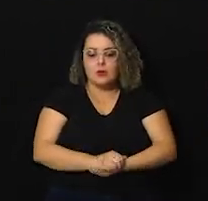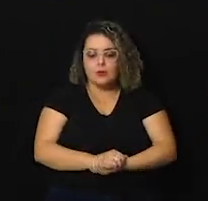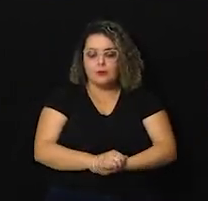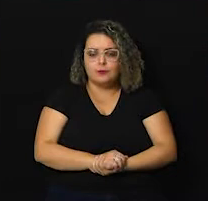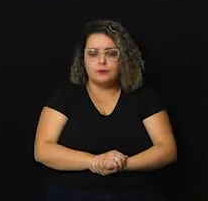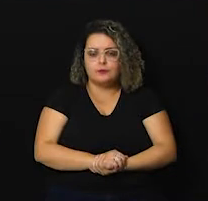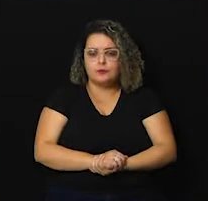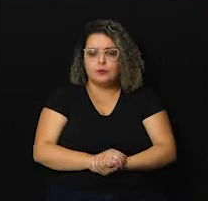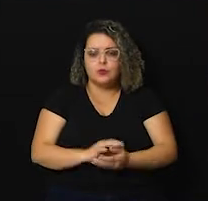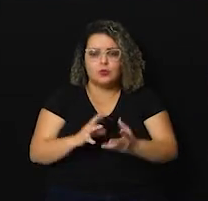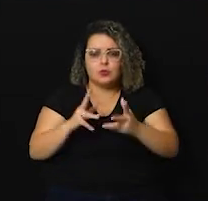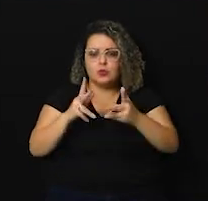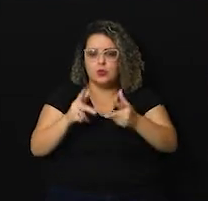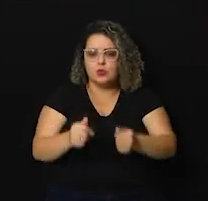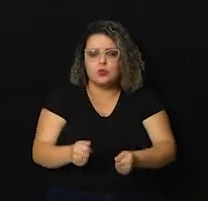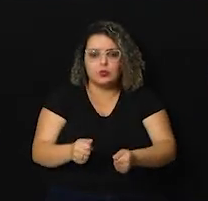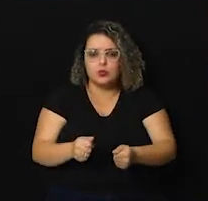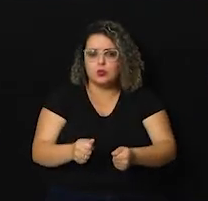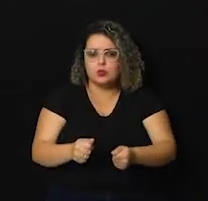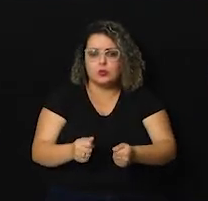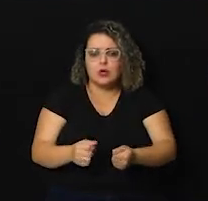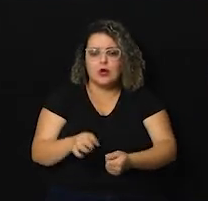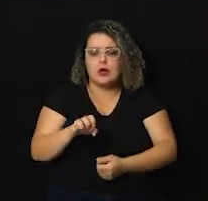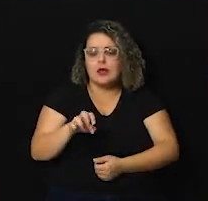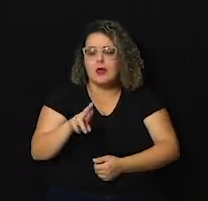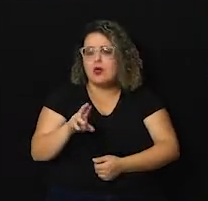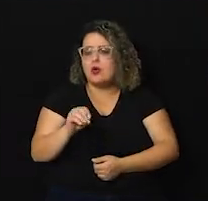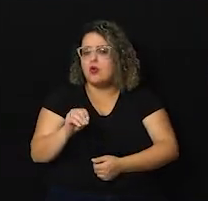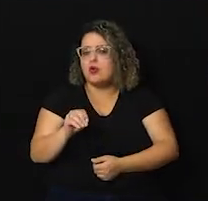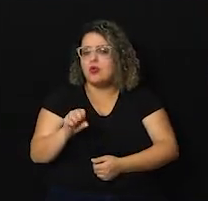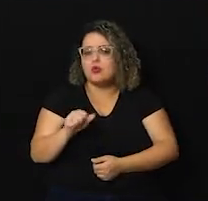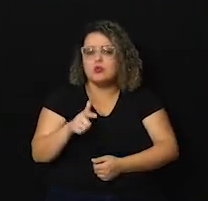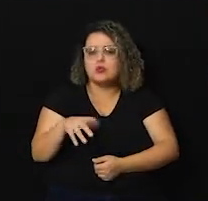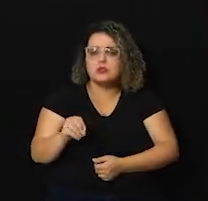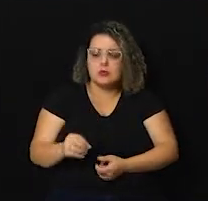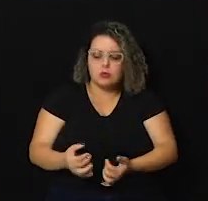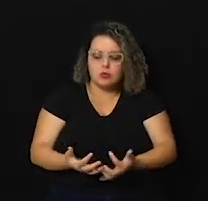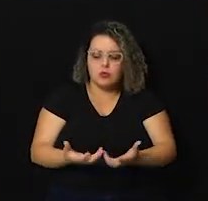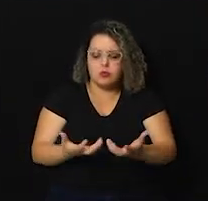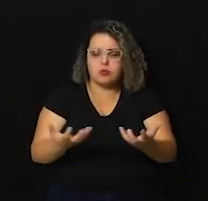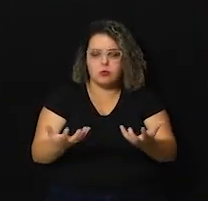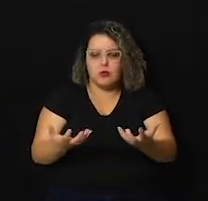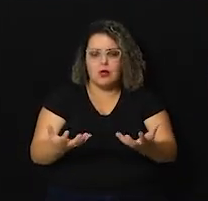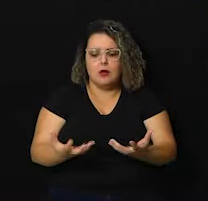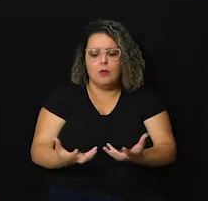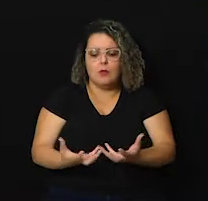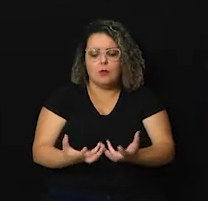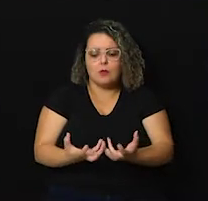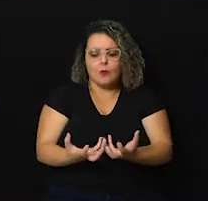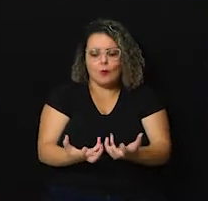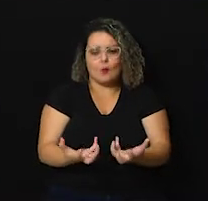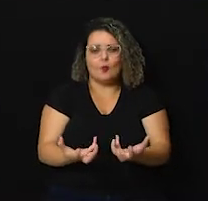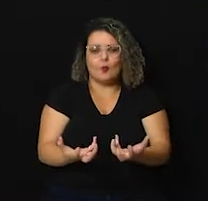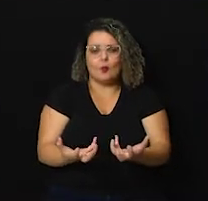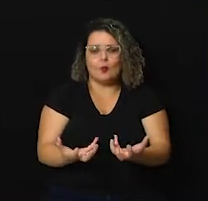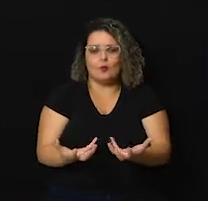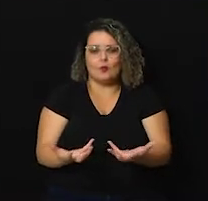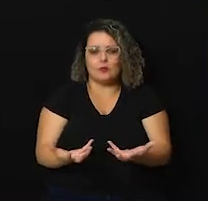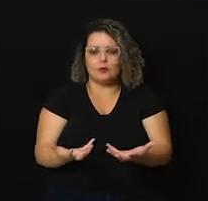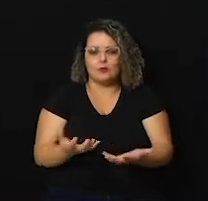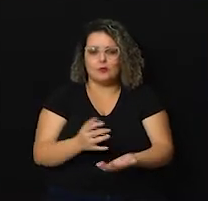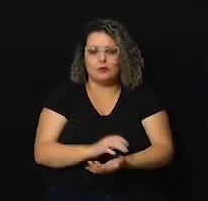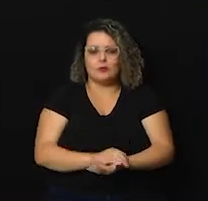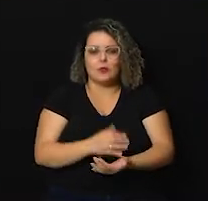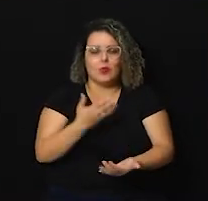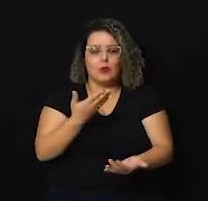rios. E, ao destruir isso, ela causa erosão. E, ao causar erosão, ela leva terra de